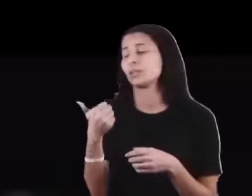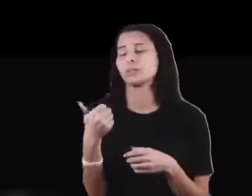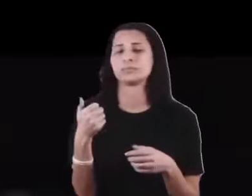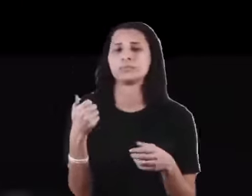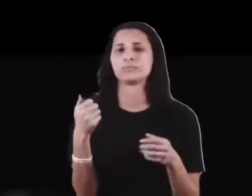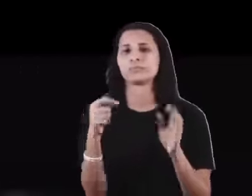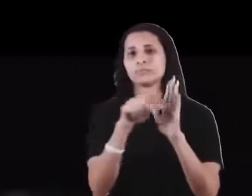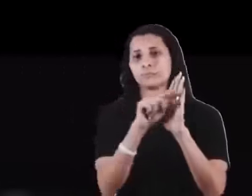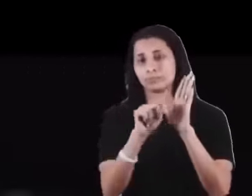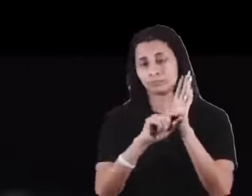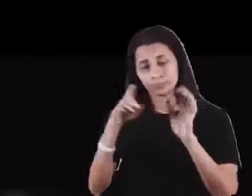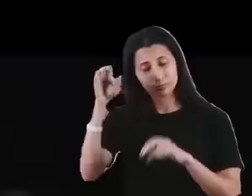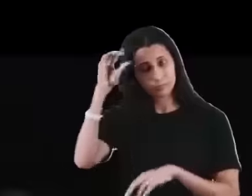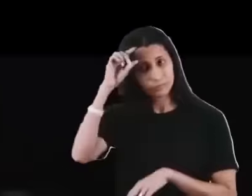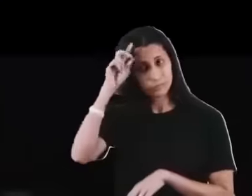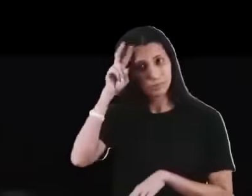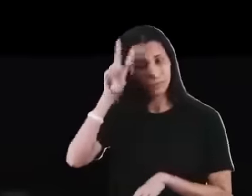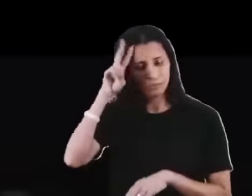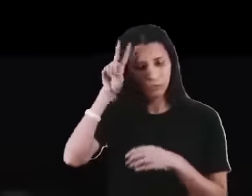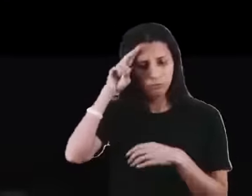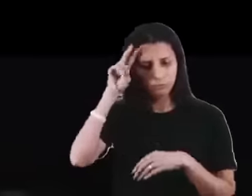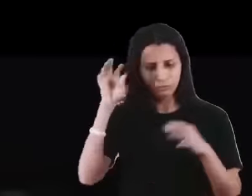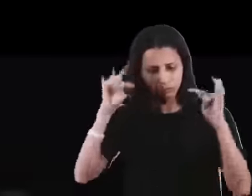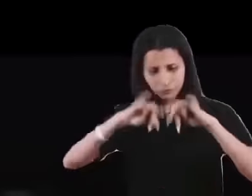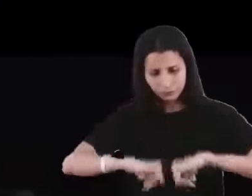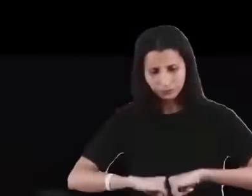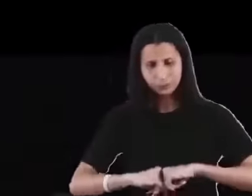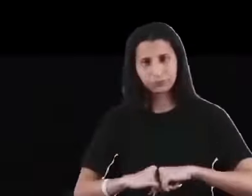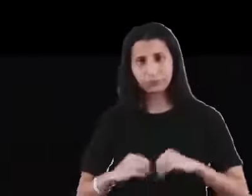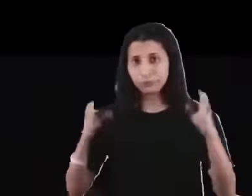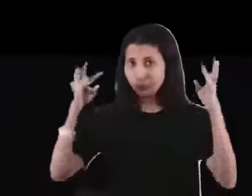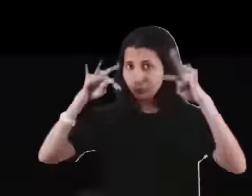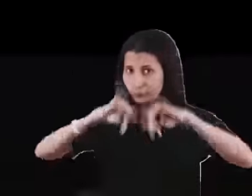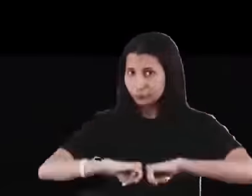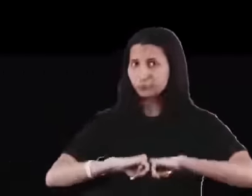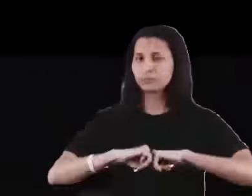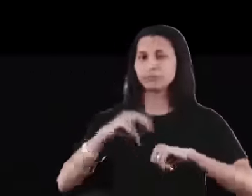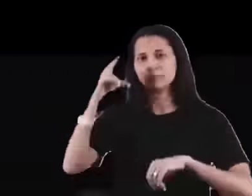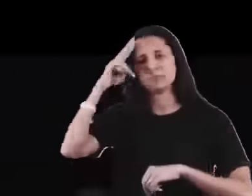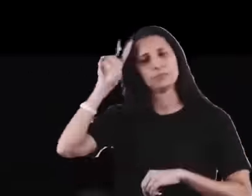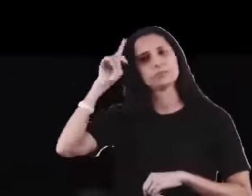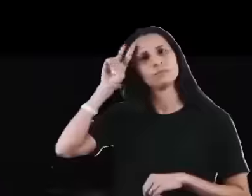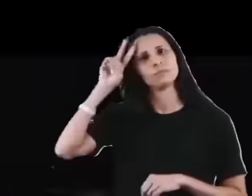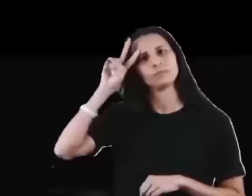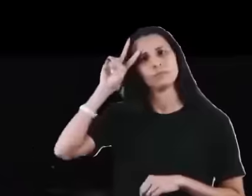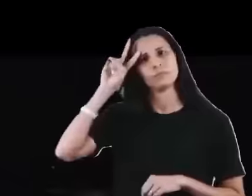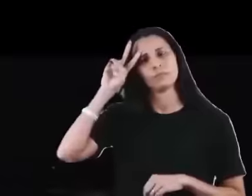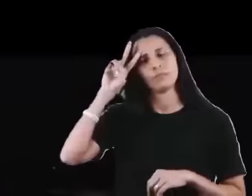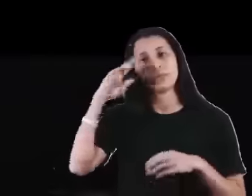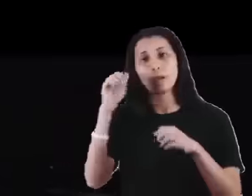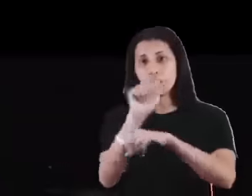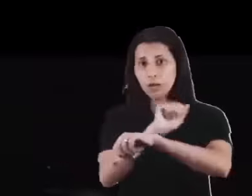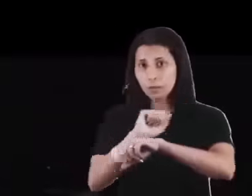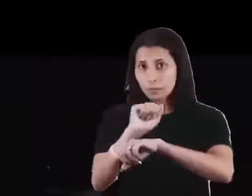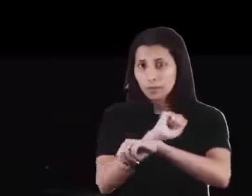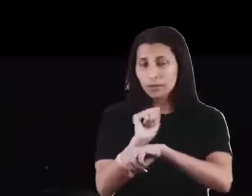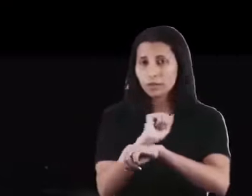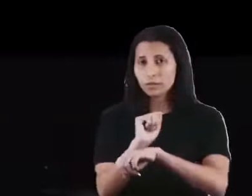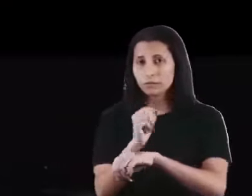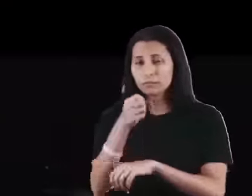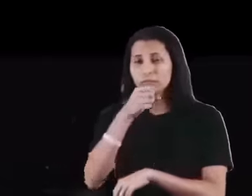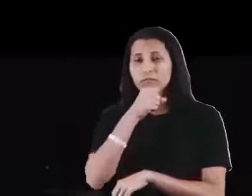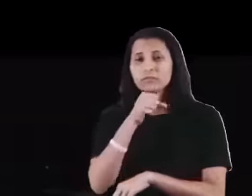no fim no fim no fim do fim do fim da história e quando Abraão bem